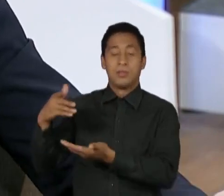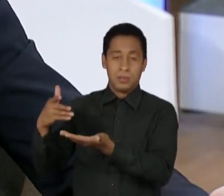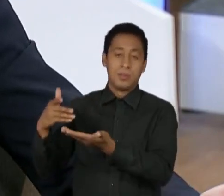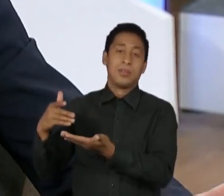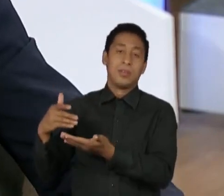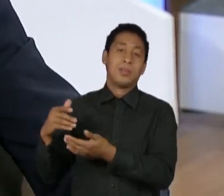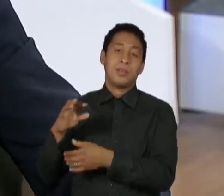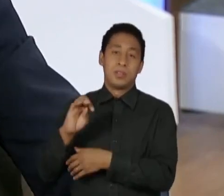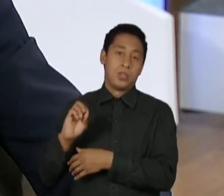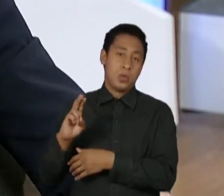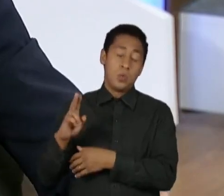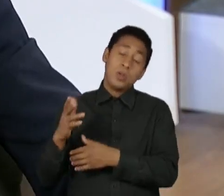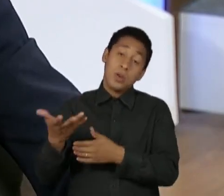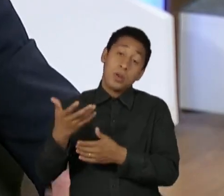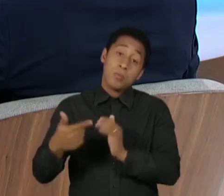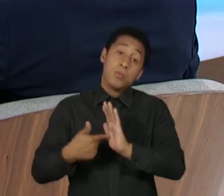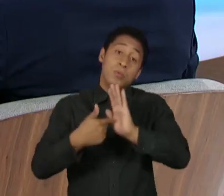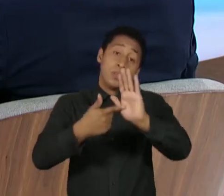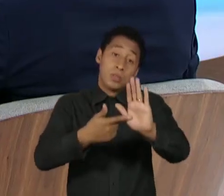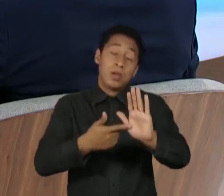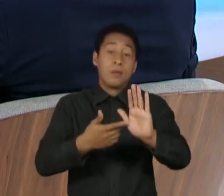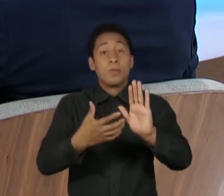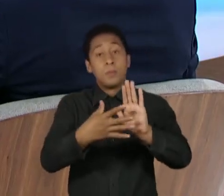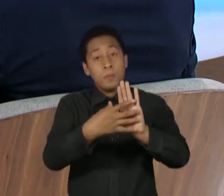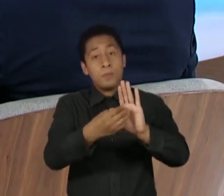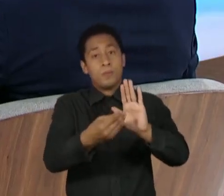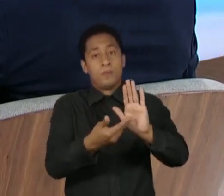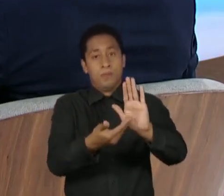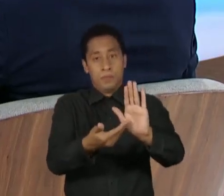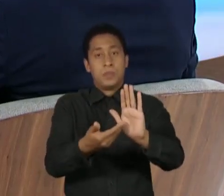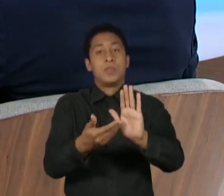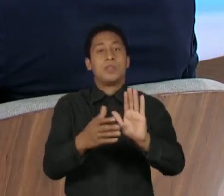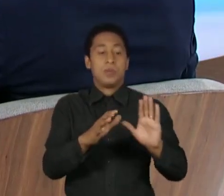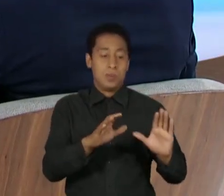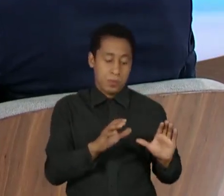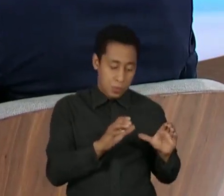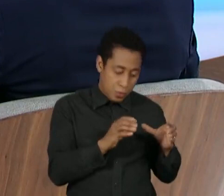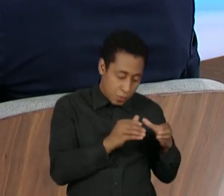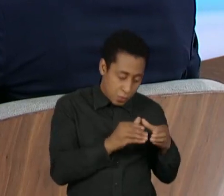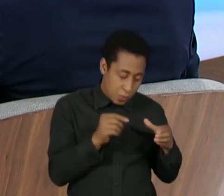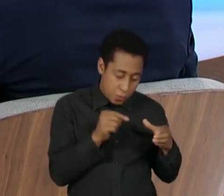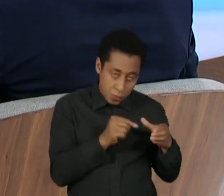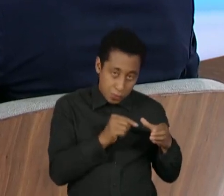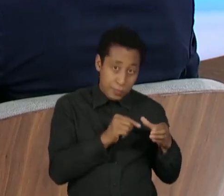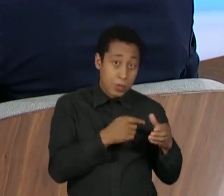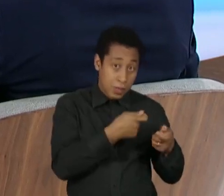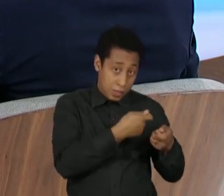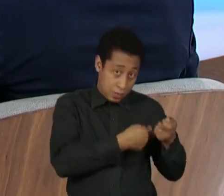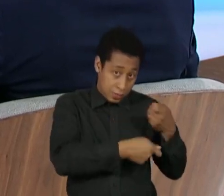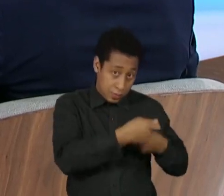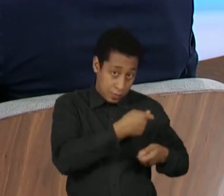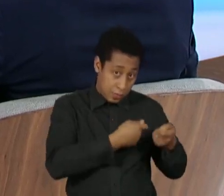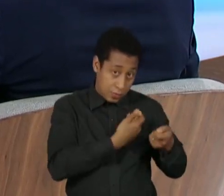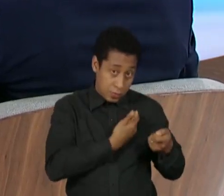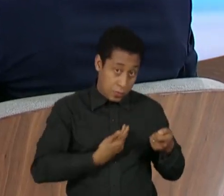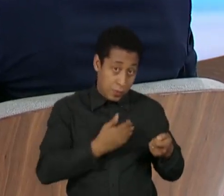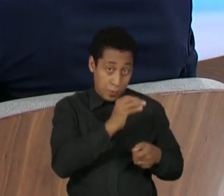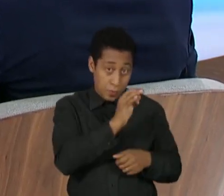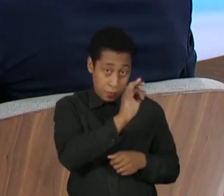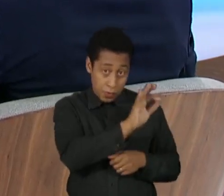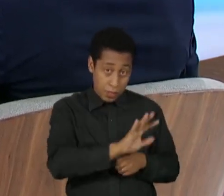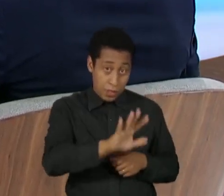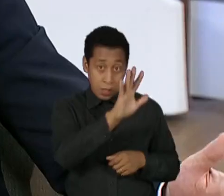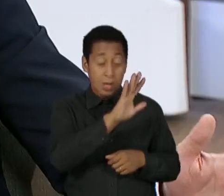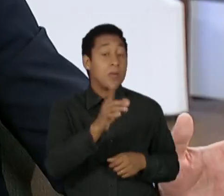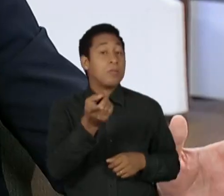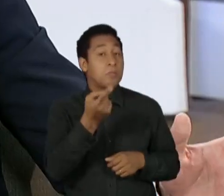pelo exemplo. Então, nós abrimos, por um lado, uma auditoria ampla na administração pública federal para examinar se